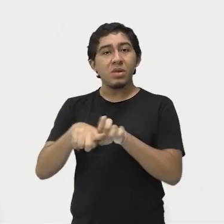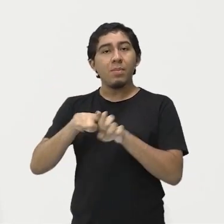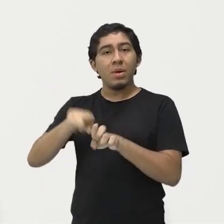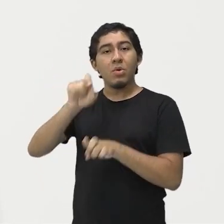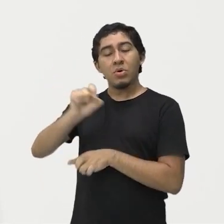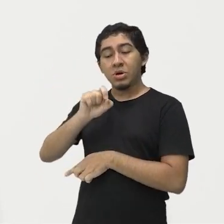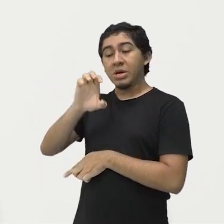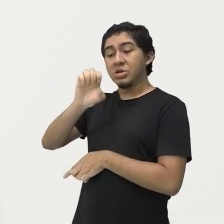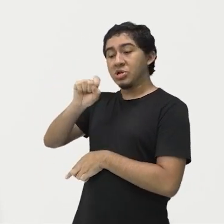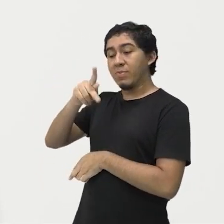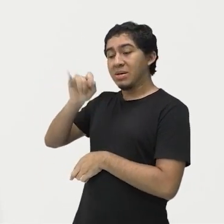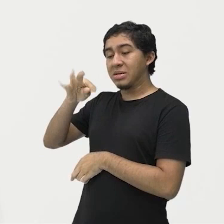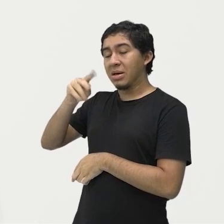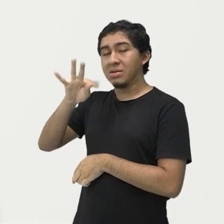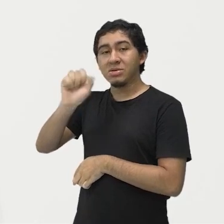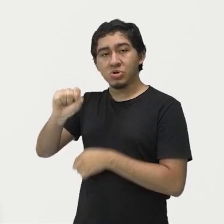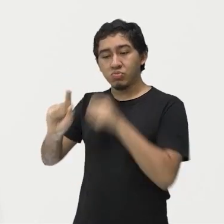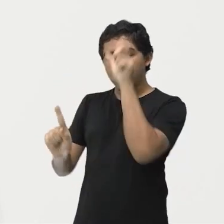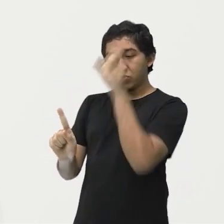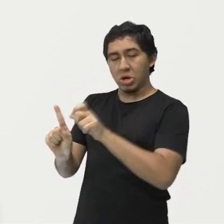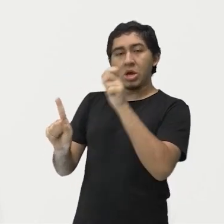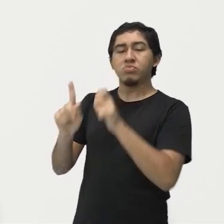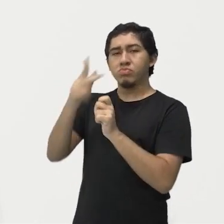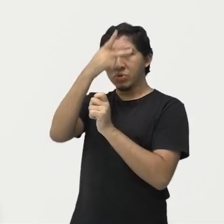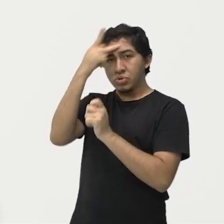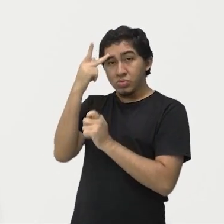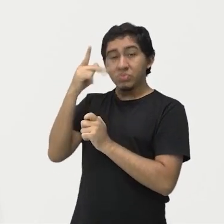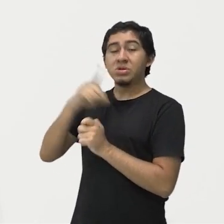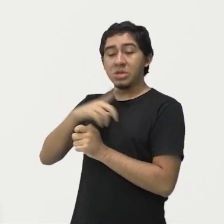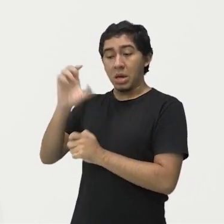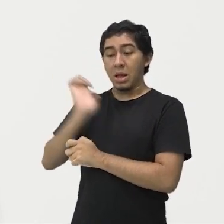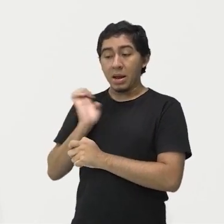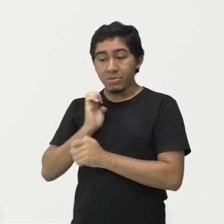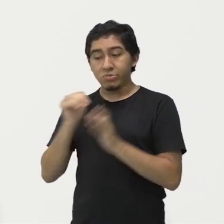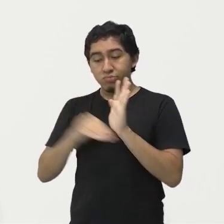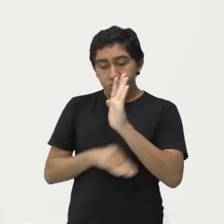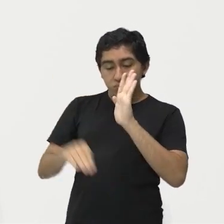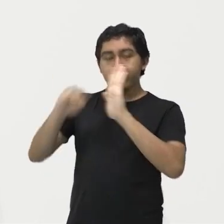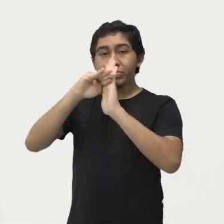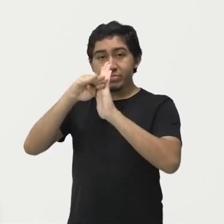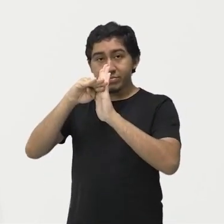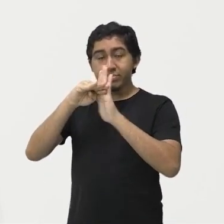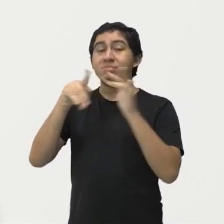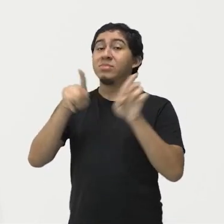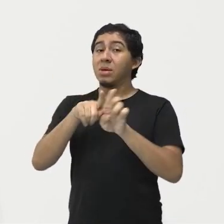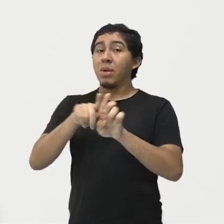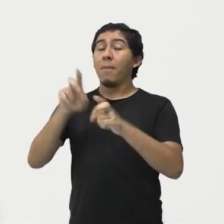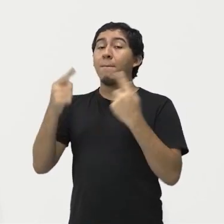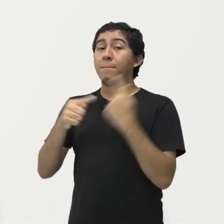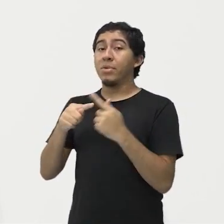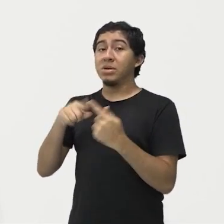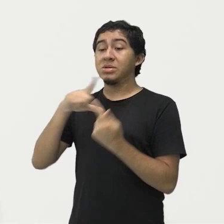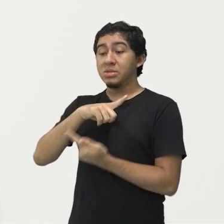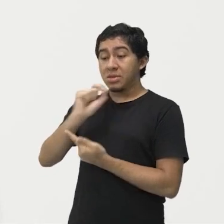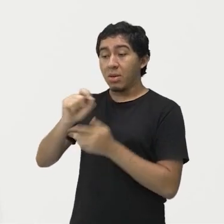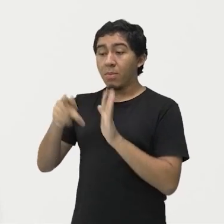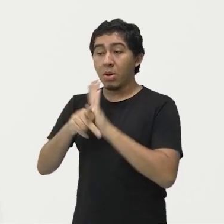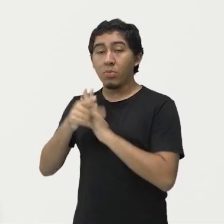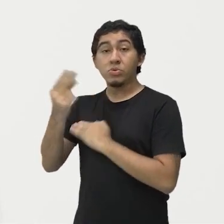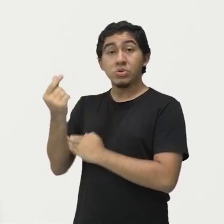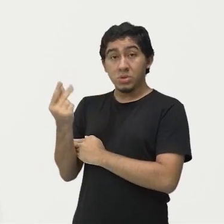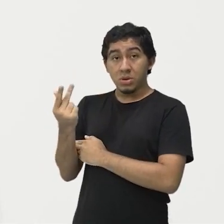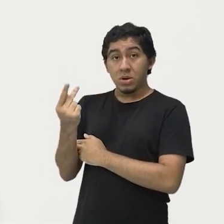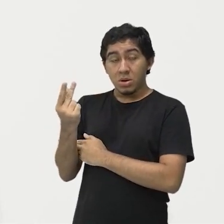tinham privilégios, eram uma classe privilegiada, porque tinham as riquezas essas que